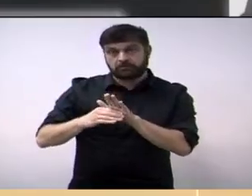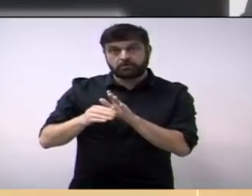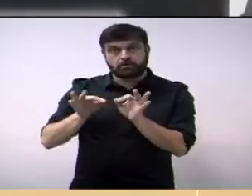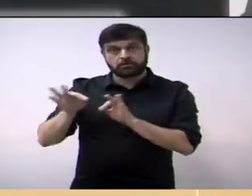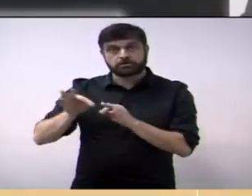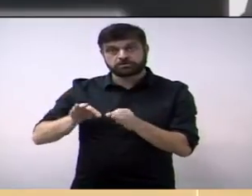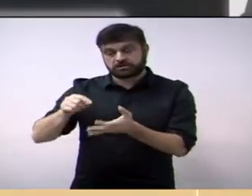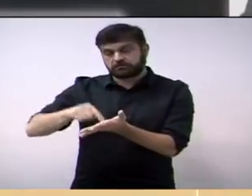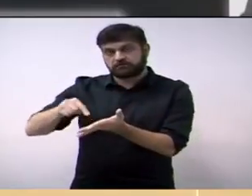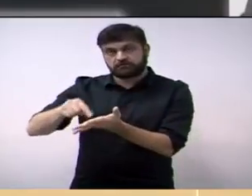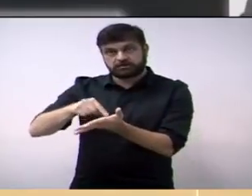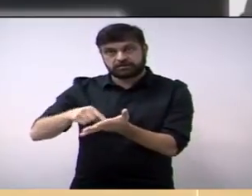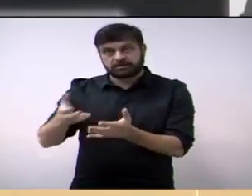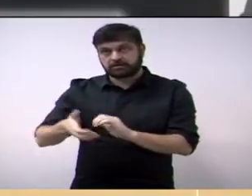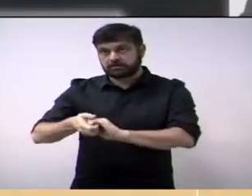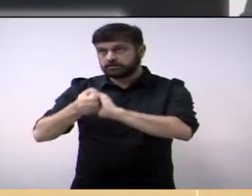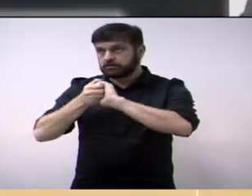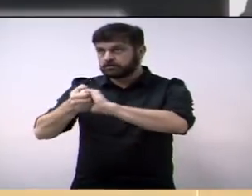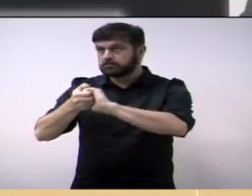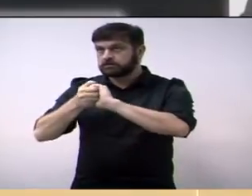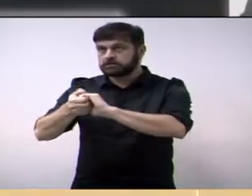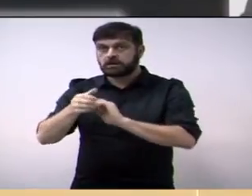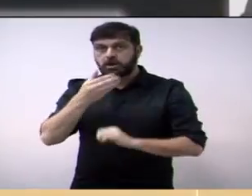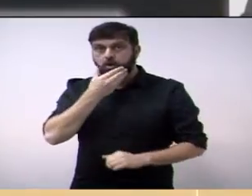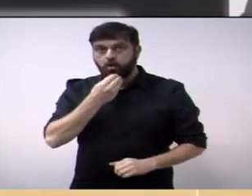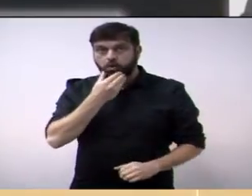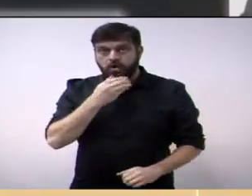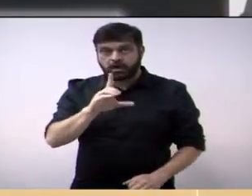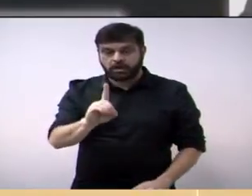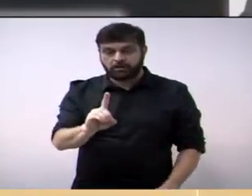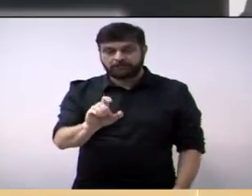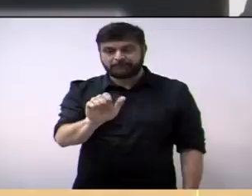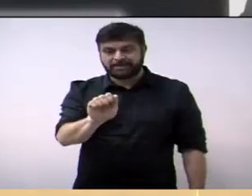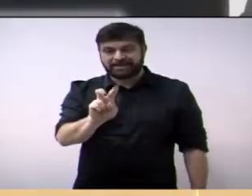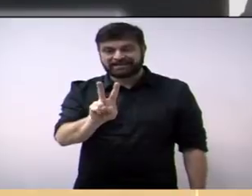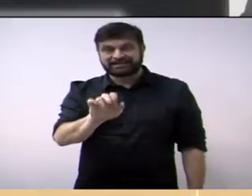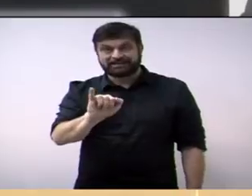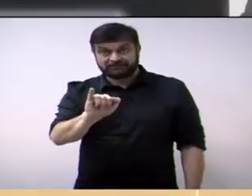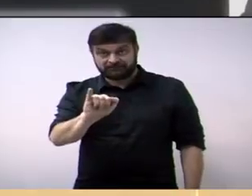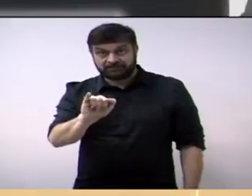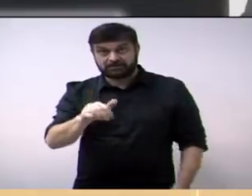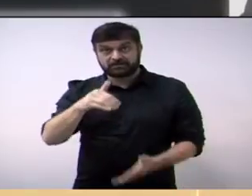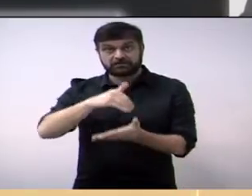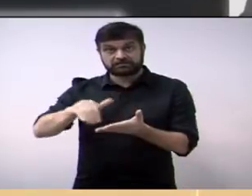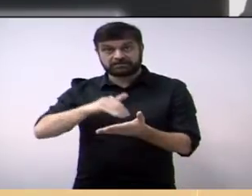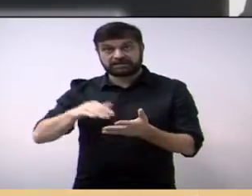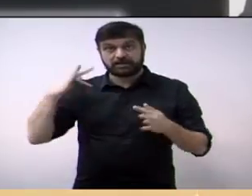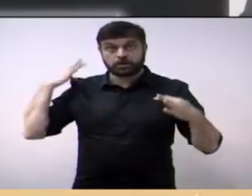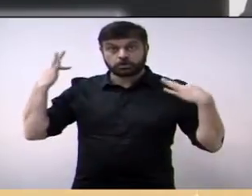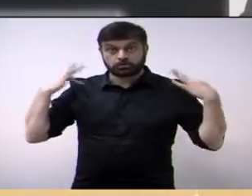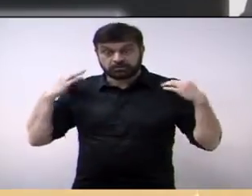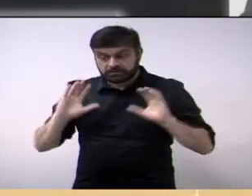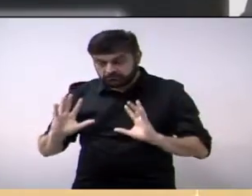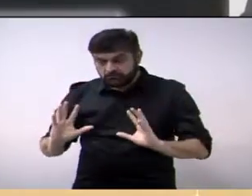Gostaria de cumprimentar e agradecer a presença do senhor David Rodrigues, secretário de Turismo e Eventos.